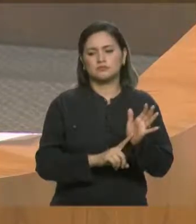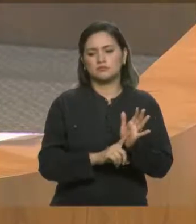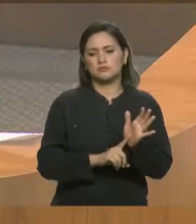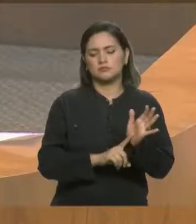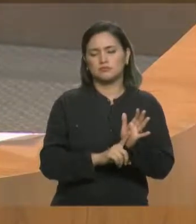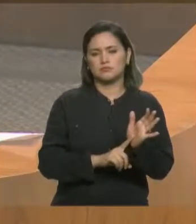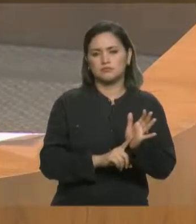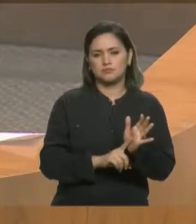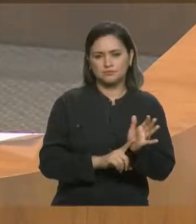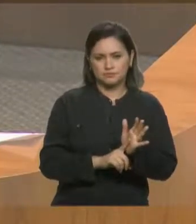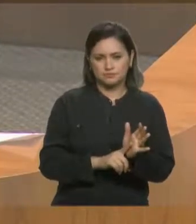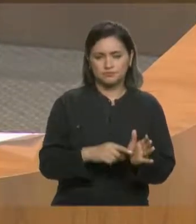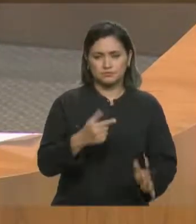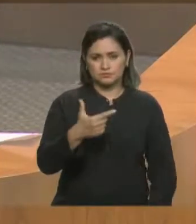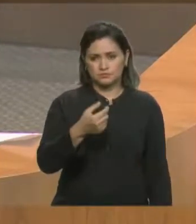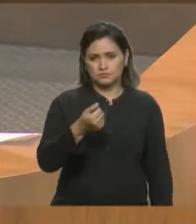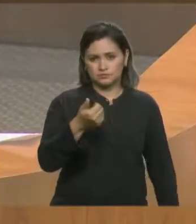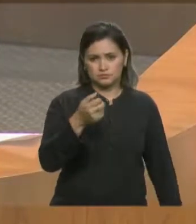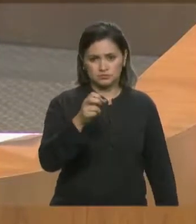remonta a 2015,